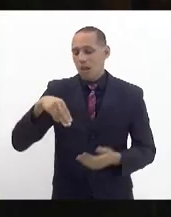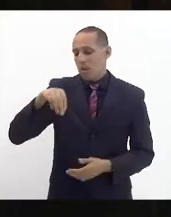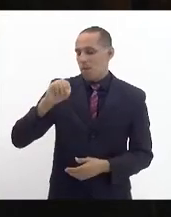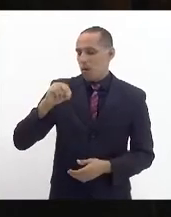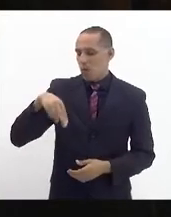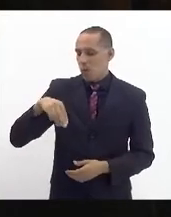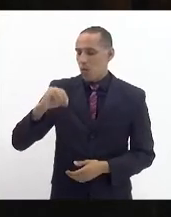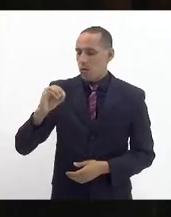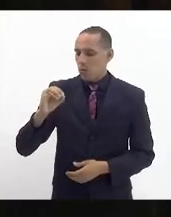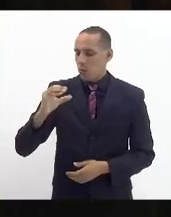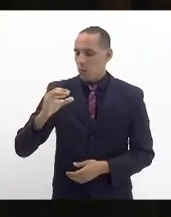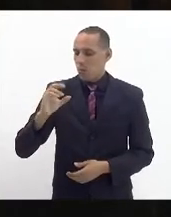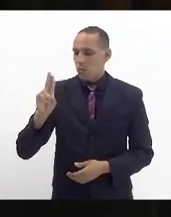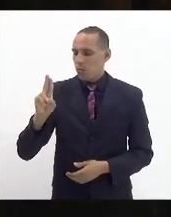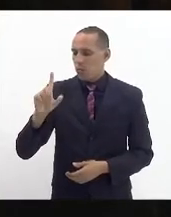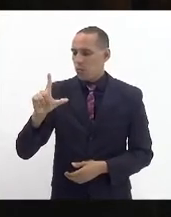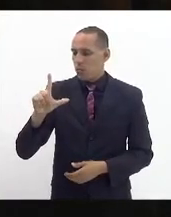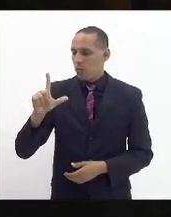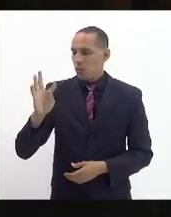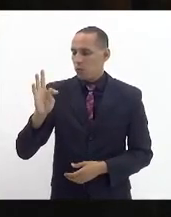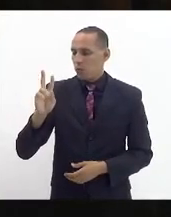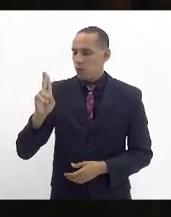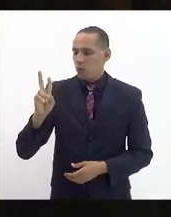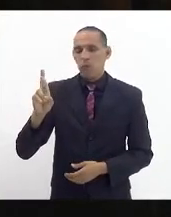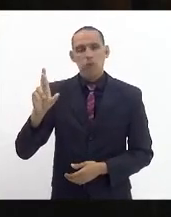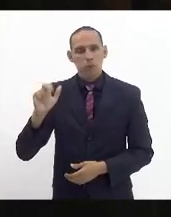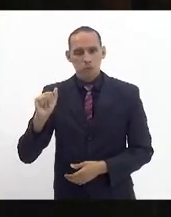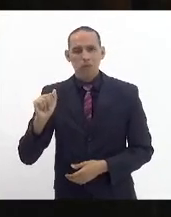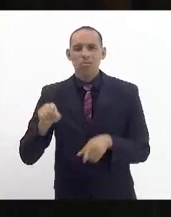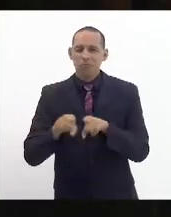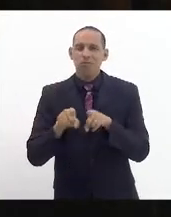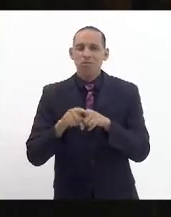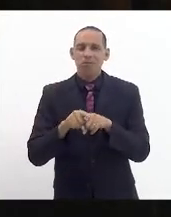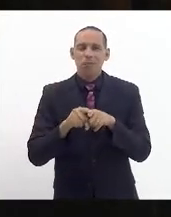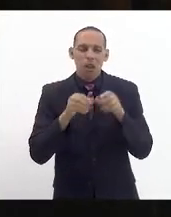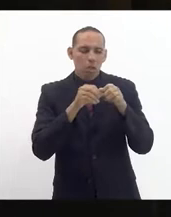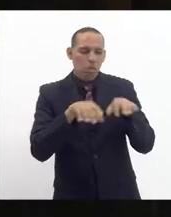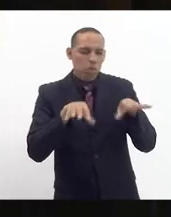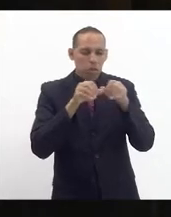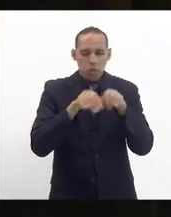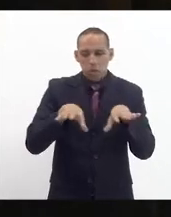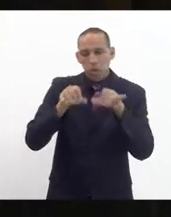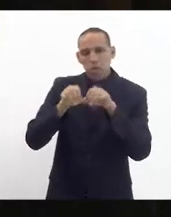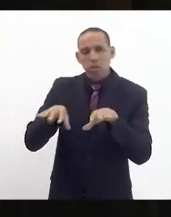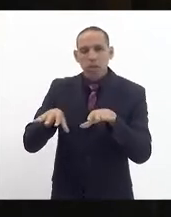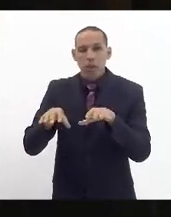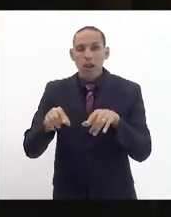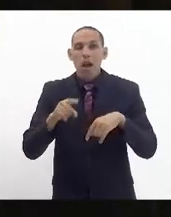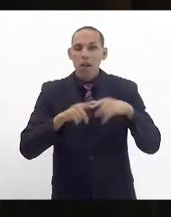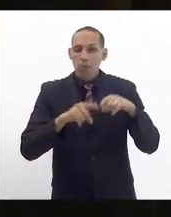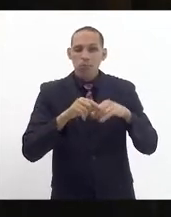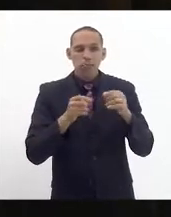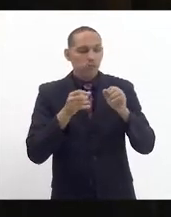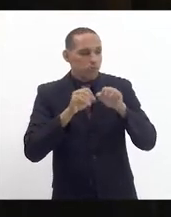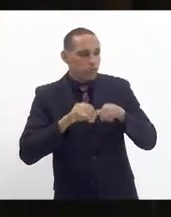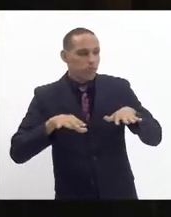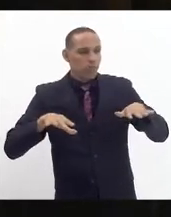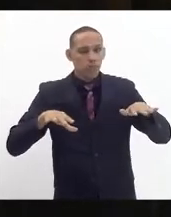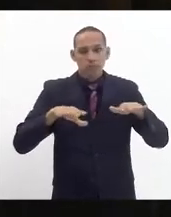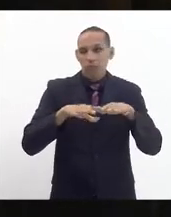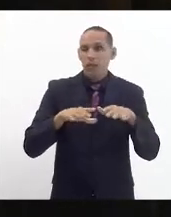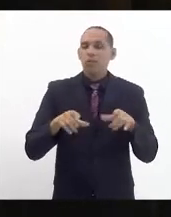né, que acabam e fragilizam, inclusive, a nossa produção. E, claro,